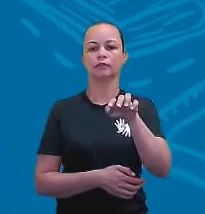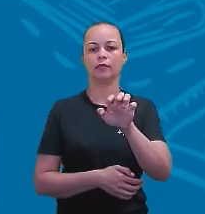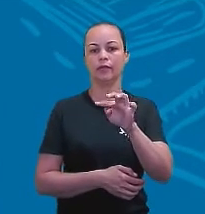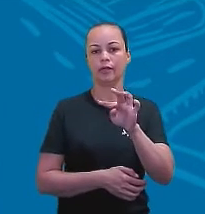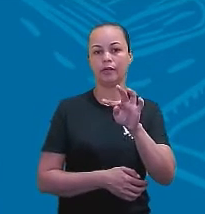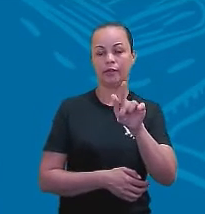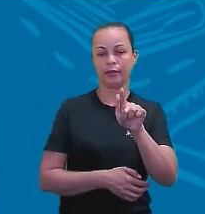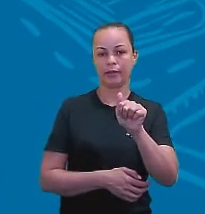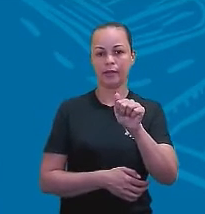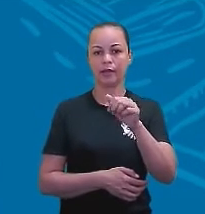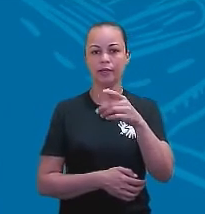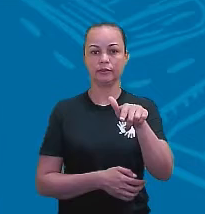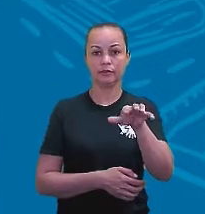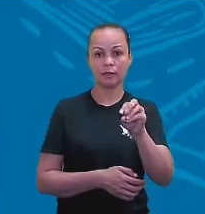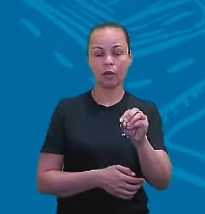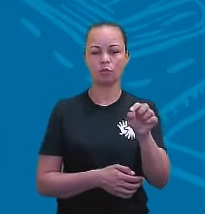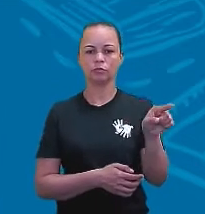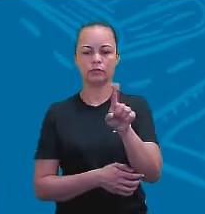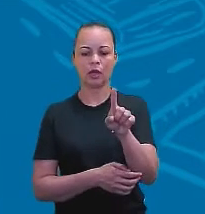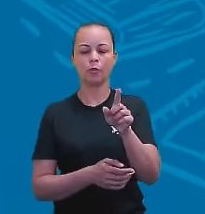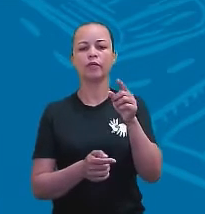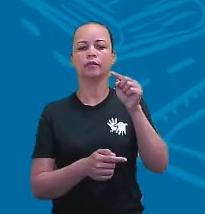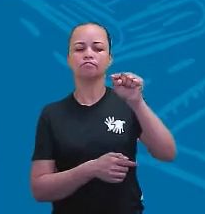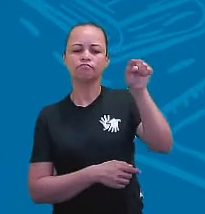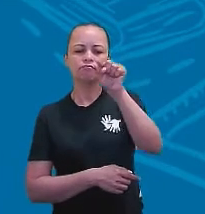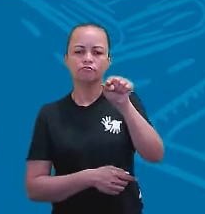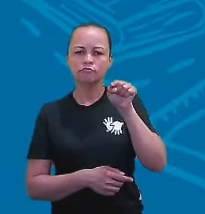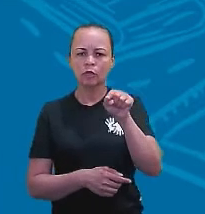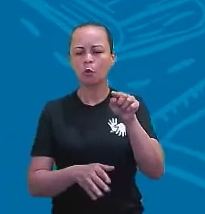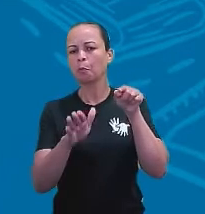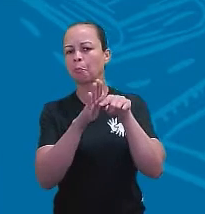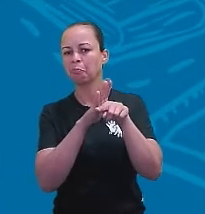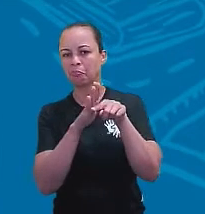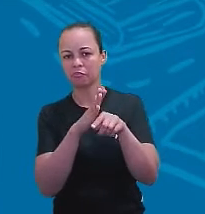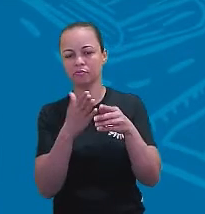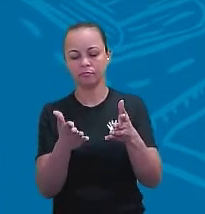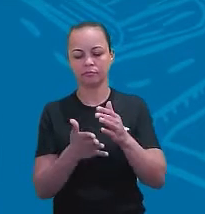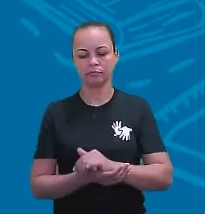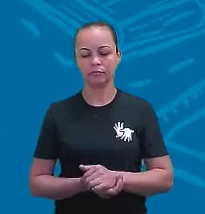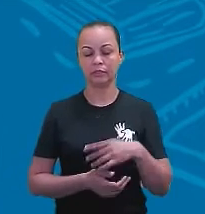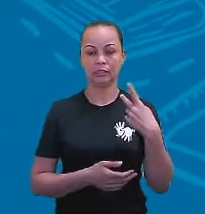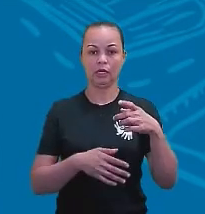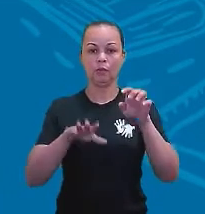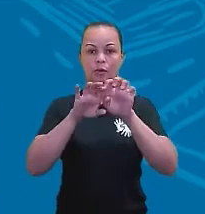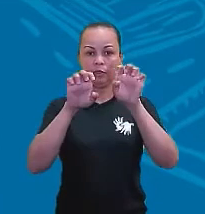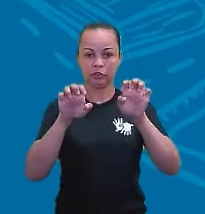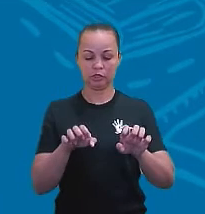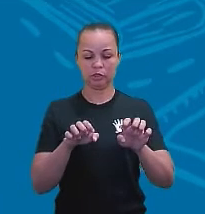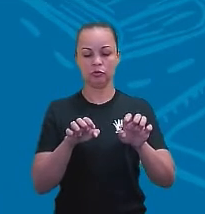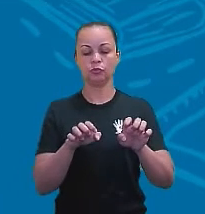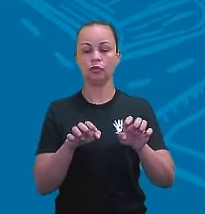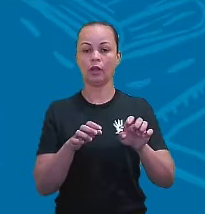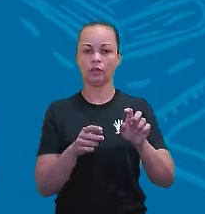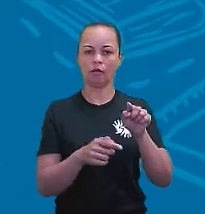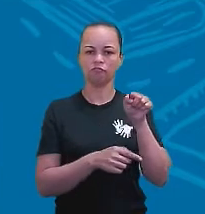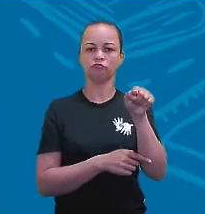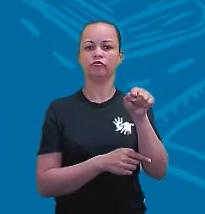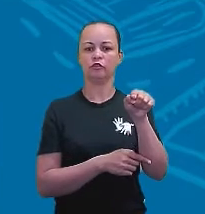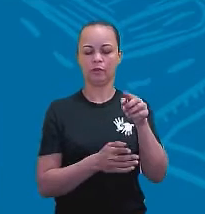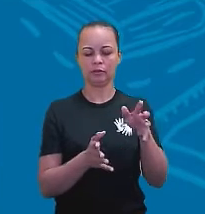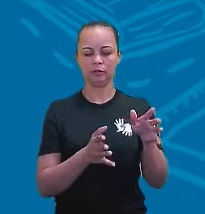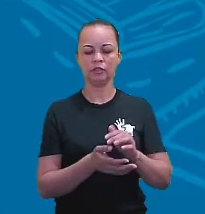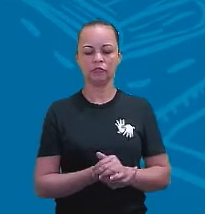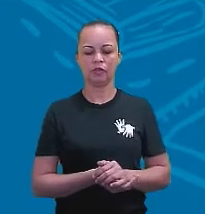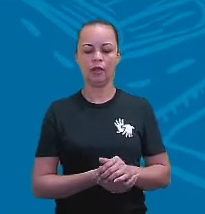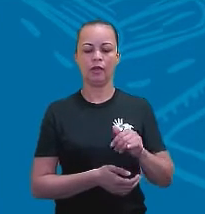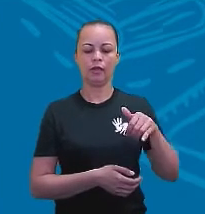interrogativa é quando você faz uma pergunta, quando você questiona. Então, nós temos aí a primeira estrutura da afirmativa. I